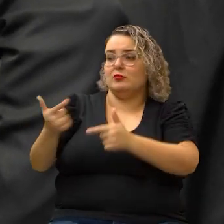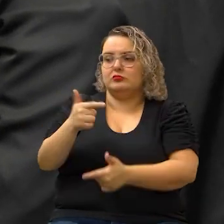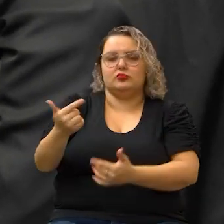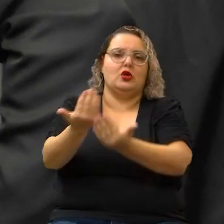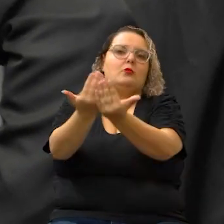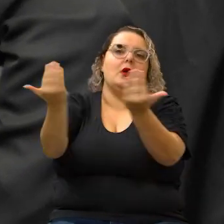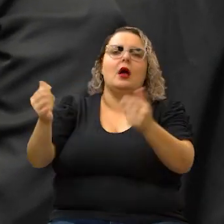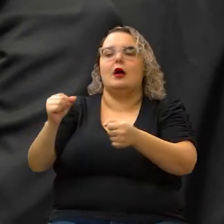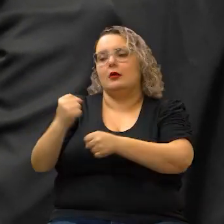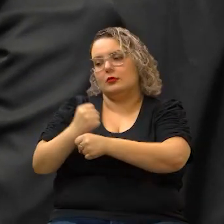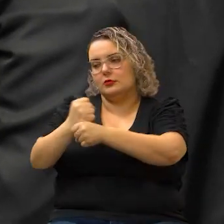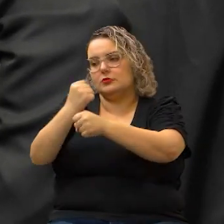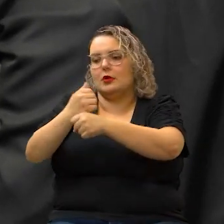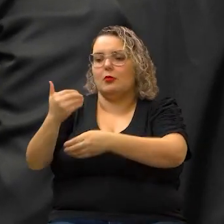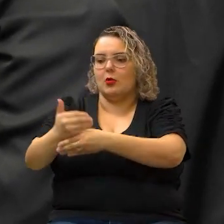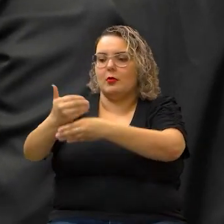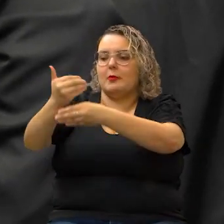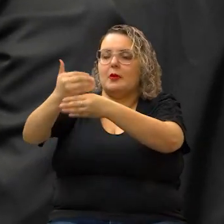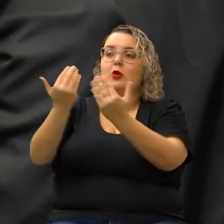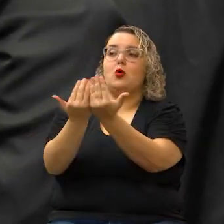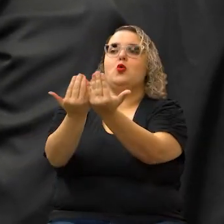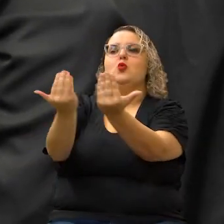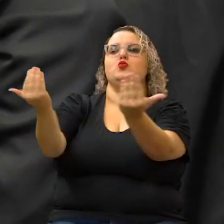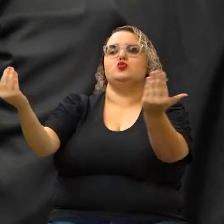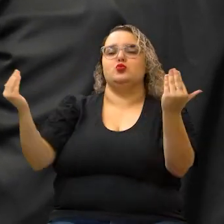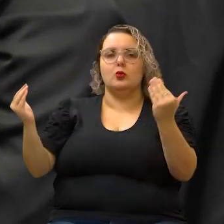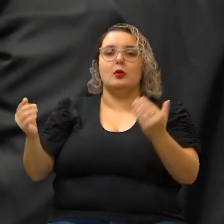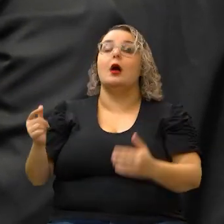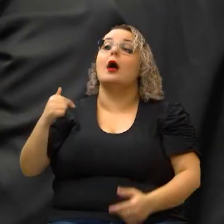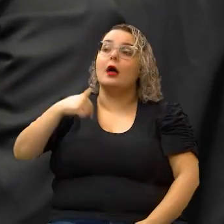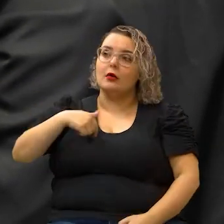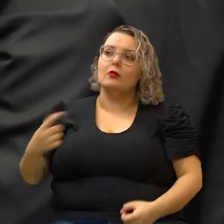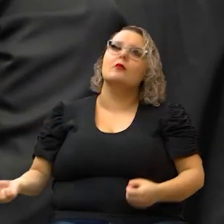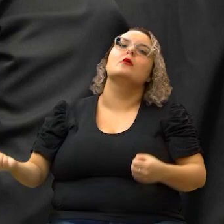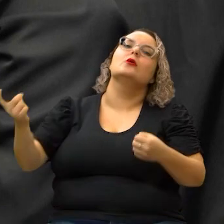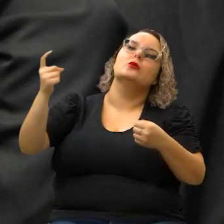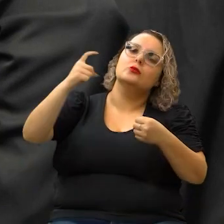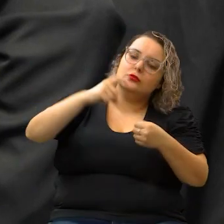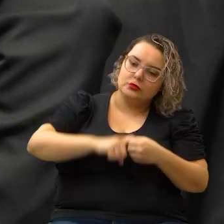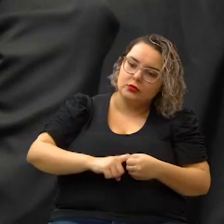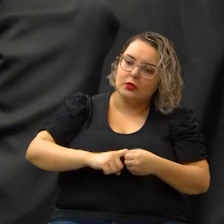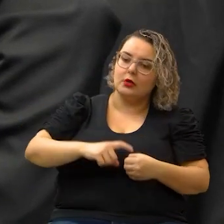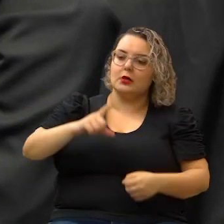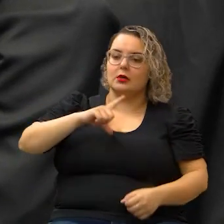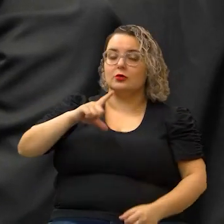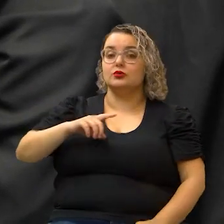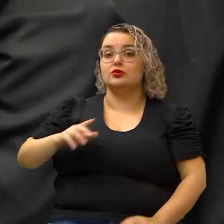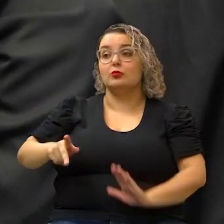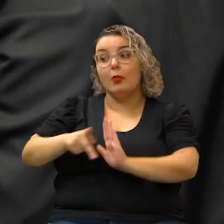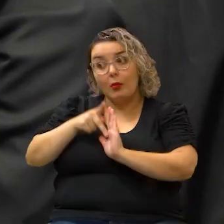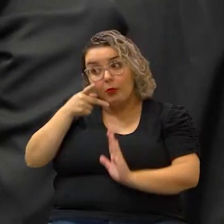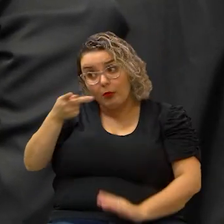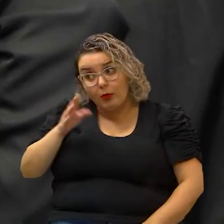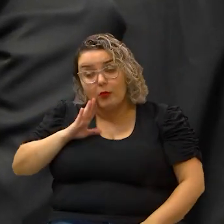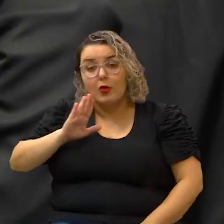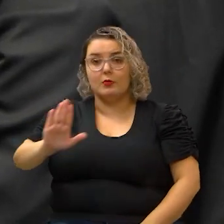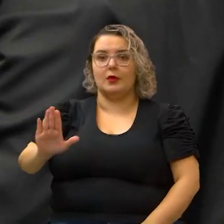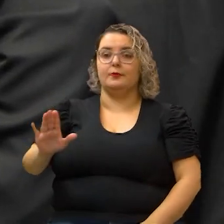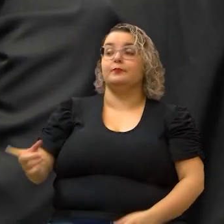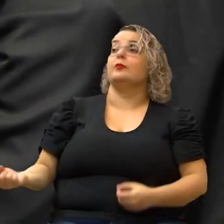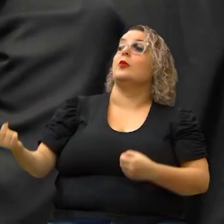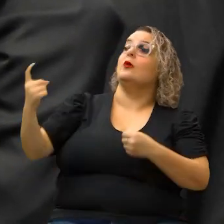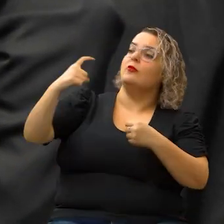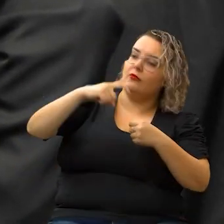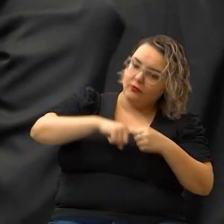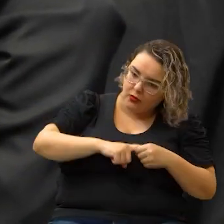muro, aí foi feito o muro. Então eu voltei com uma promessa, que minha mãe falou assim, olha, volta